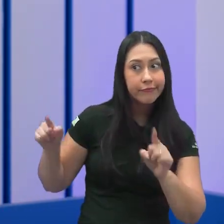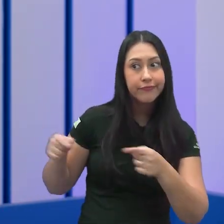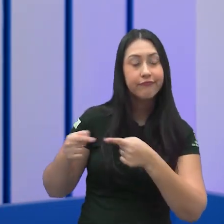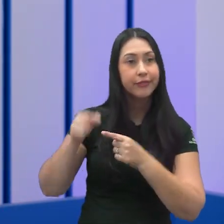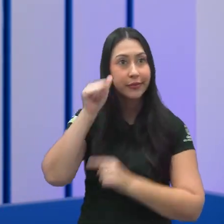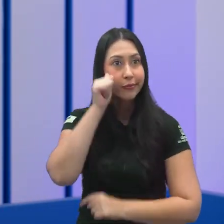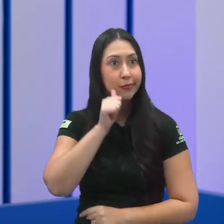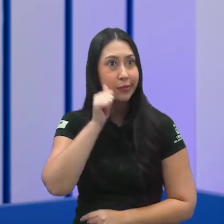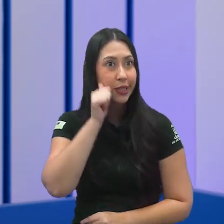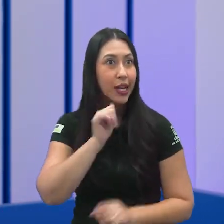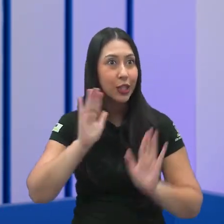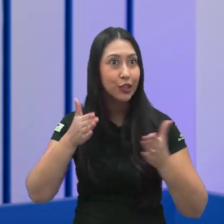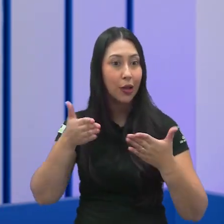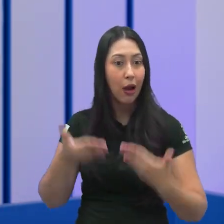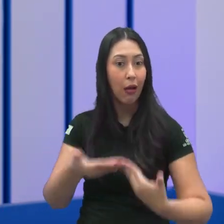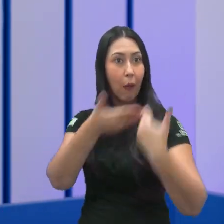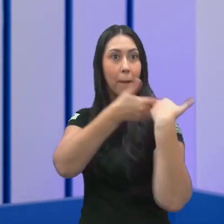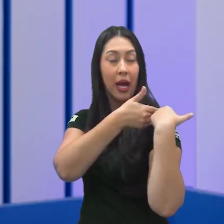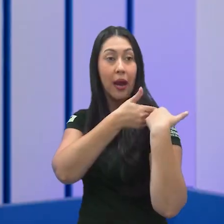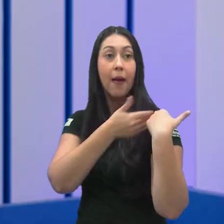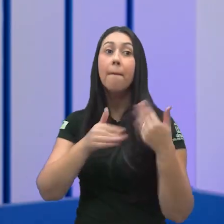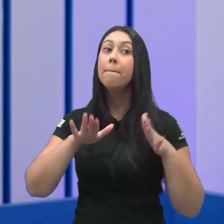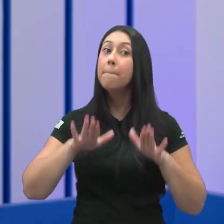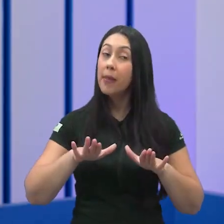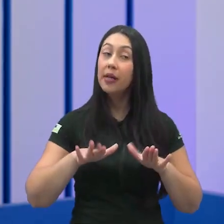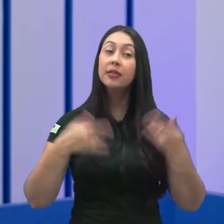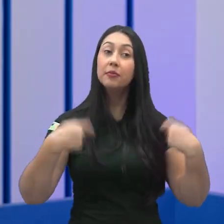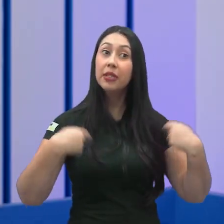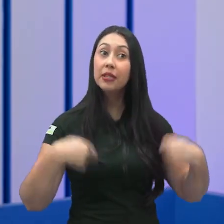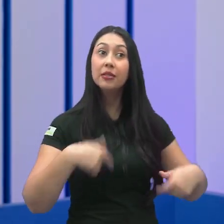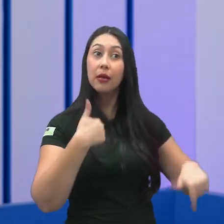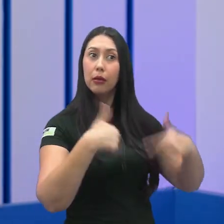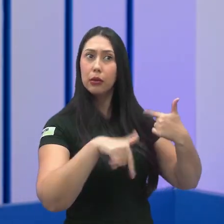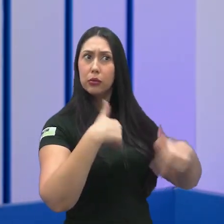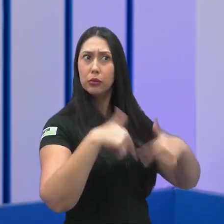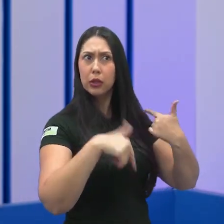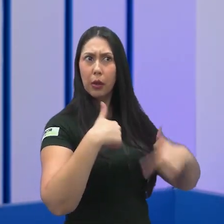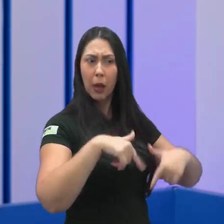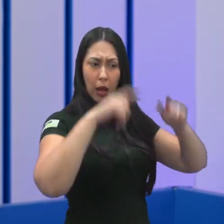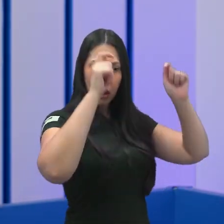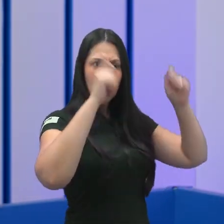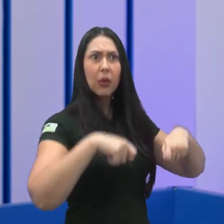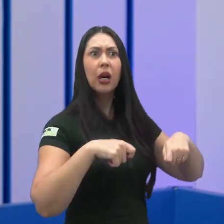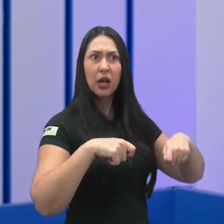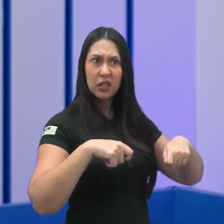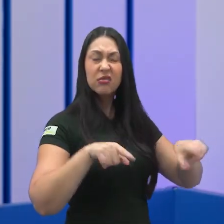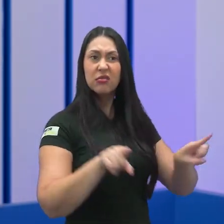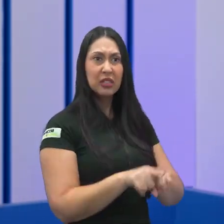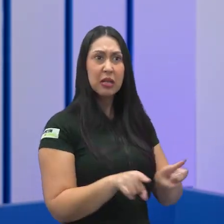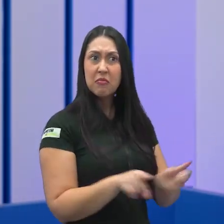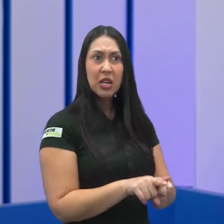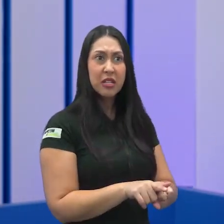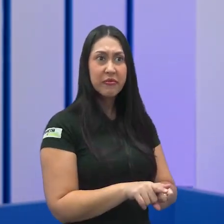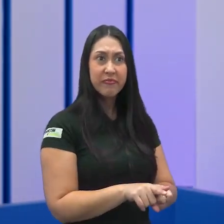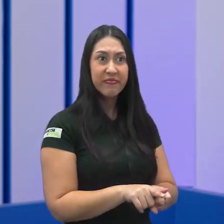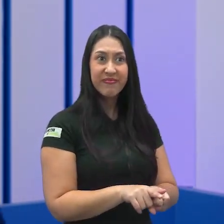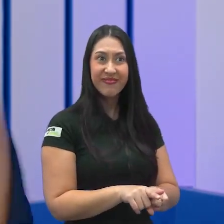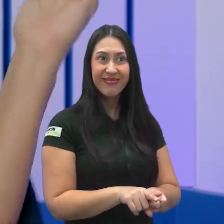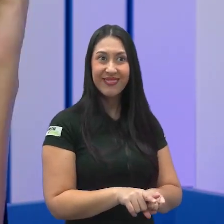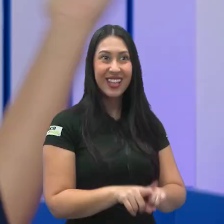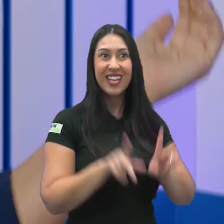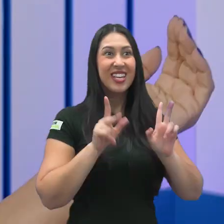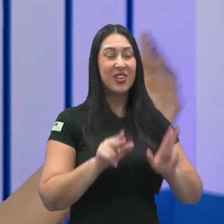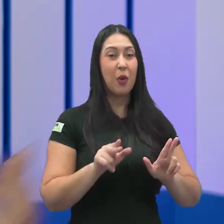atreladas à mulher, né? E ela precisa também, dentro do espaço de trabalho, ser... como se ela